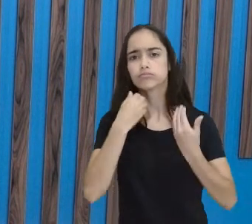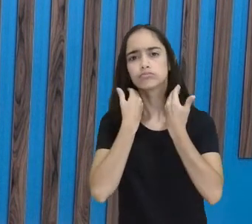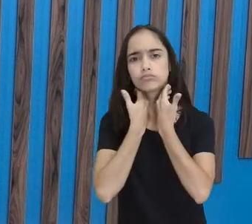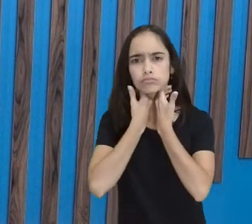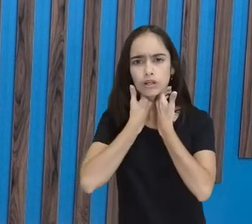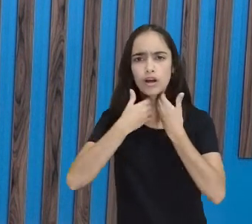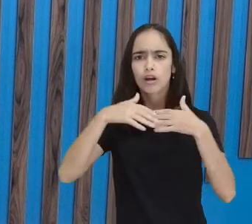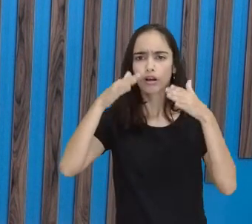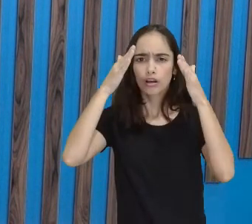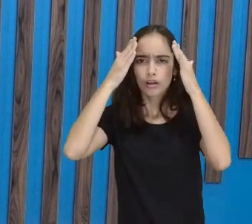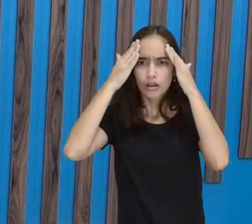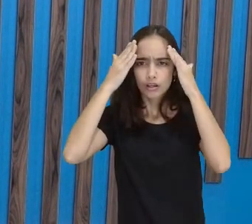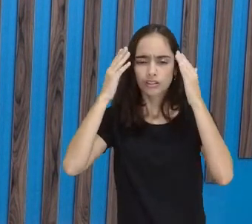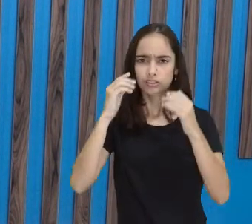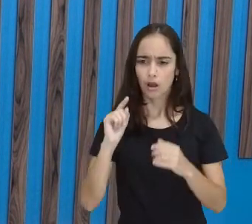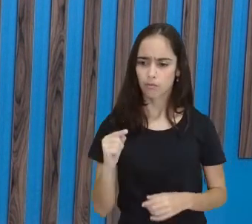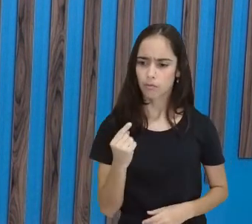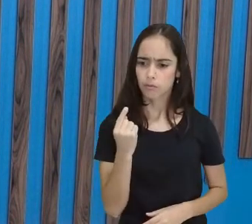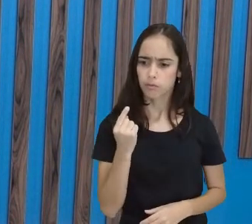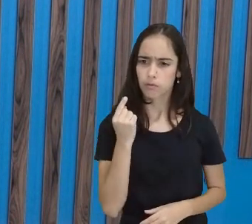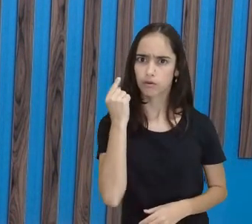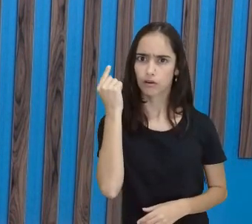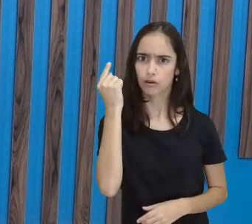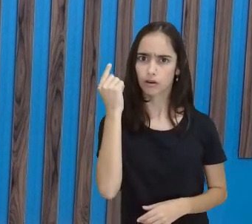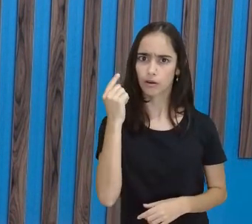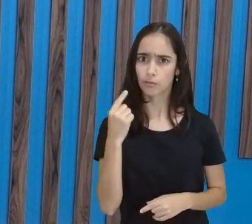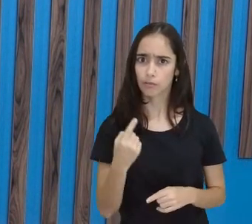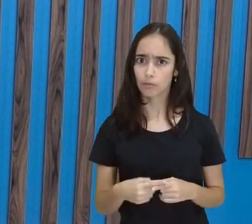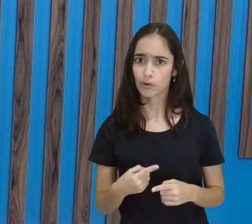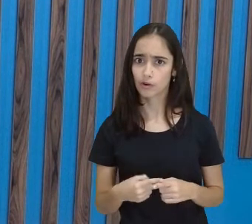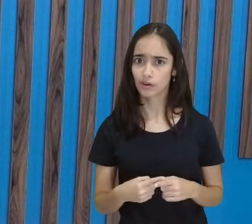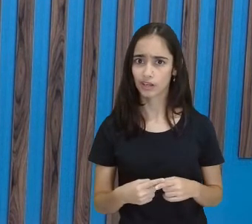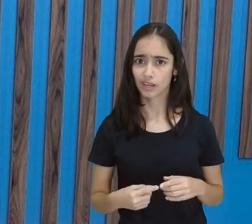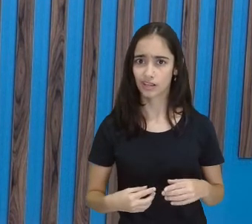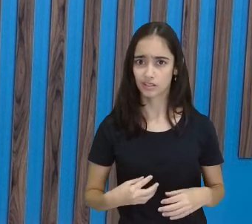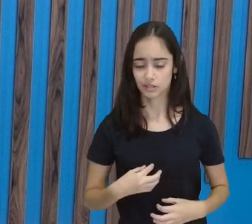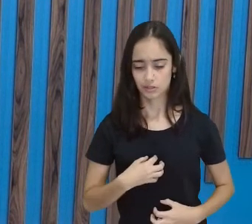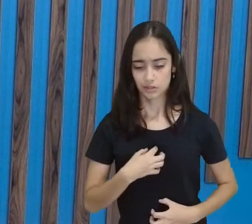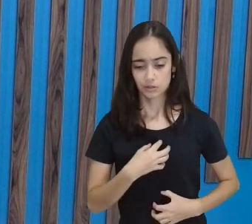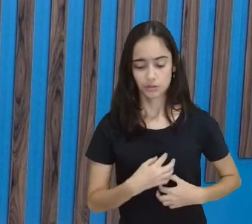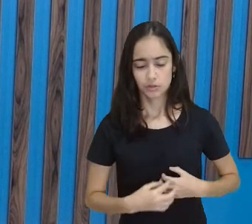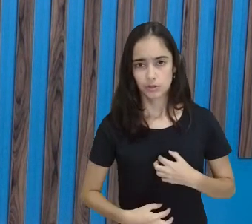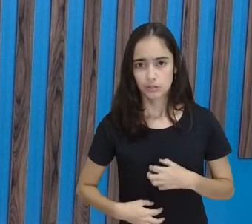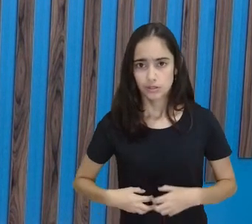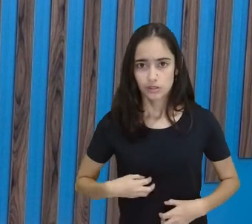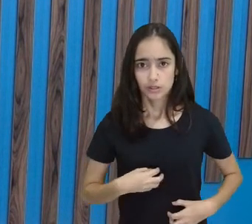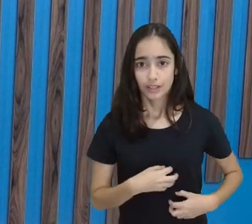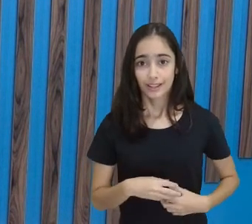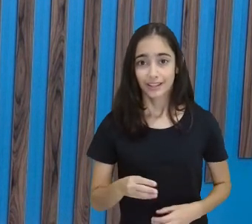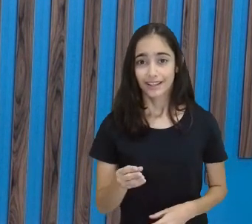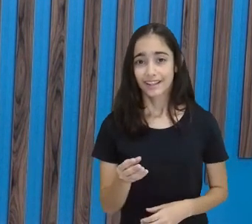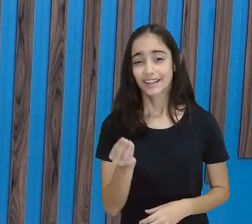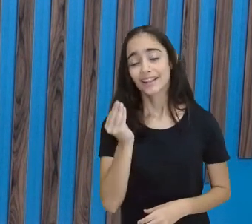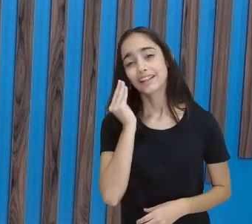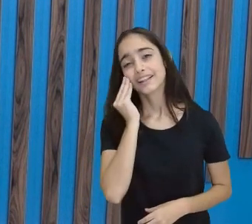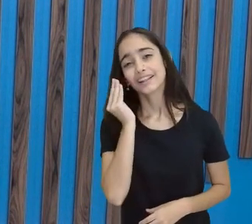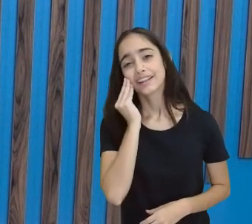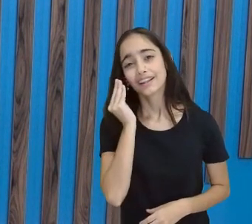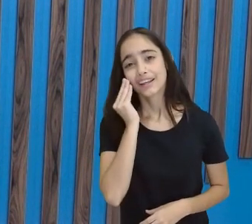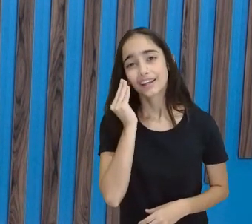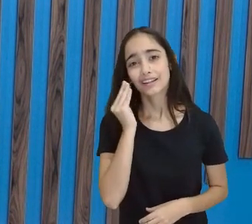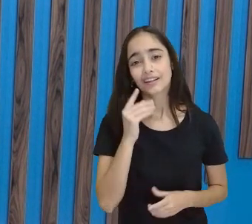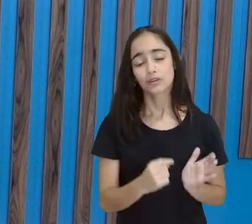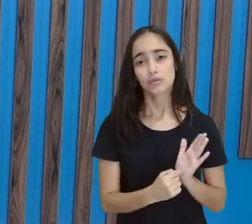elevada, está acima do normal, é porque o nosso organismo está tentando reagir a alguma infecção, a